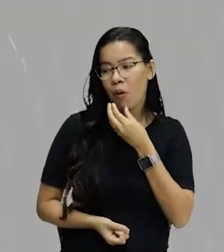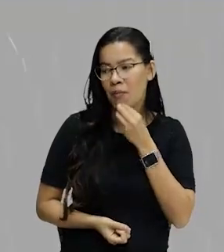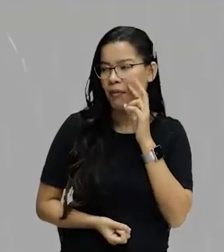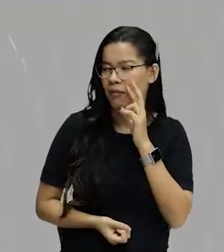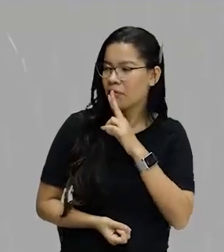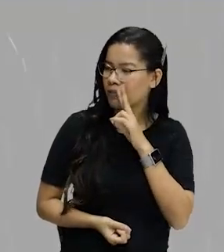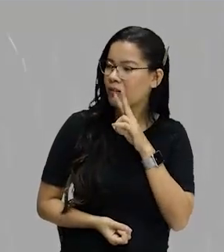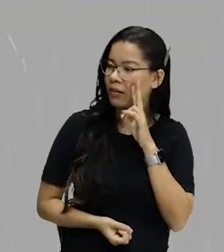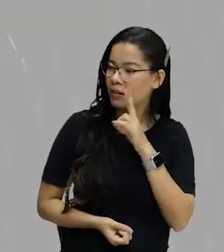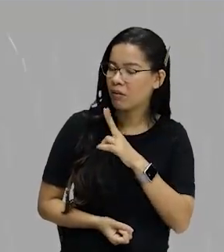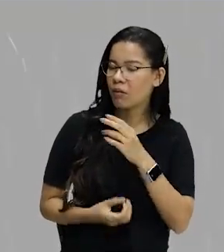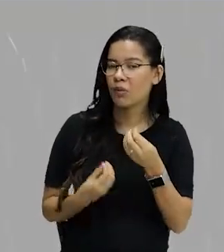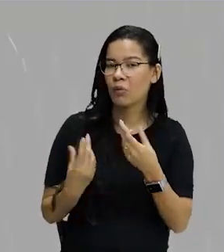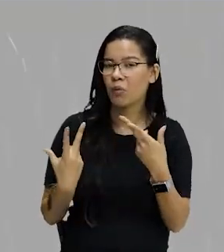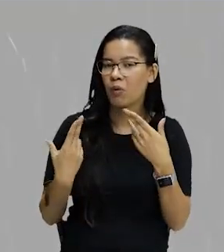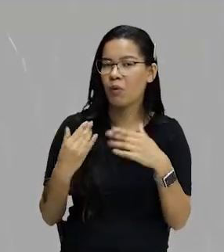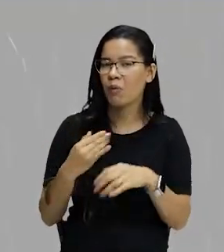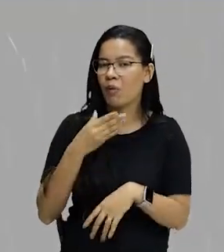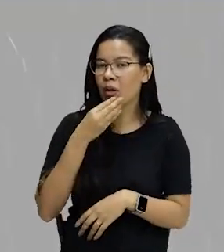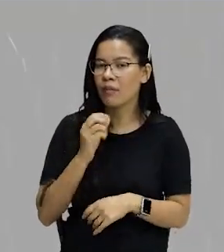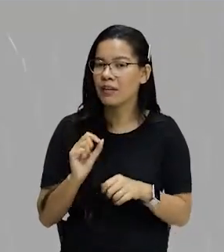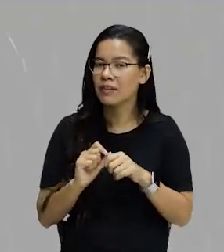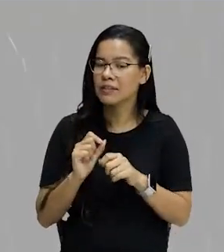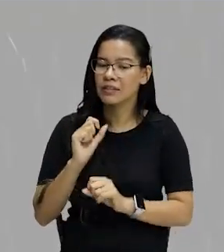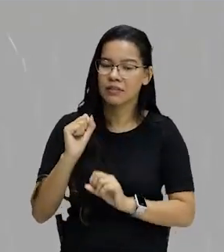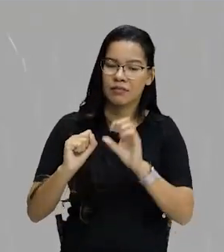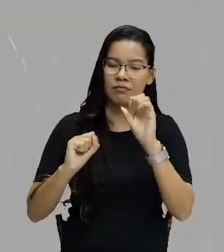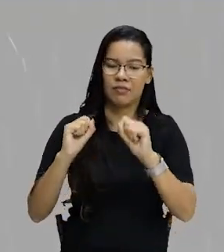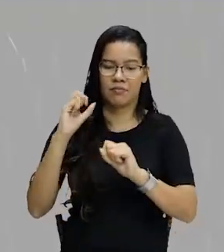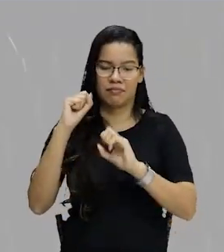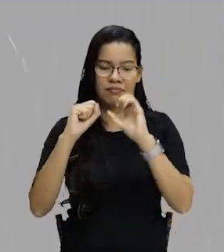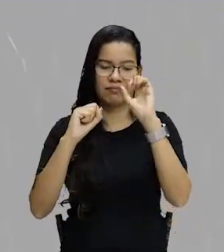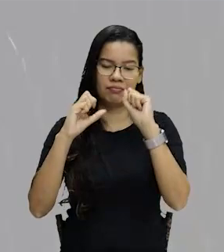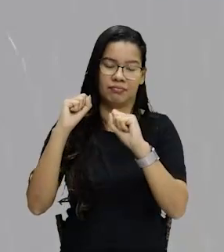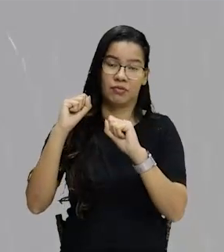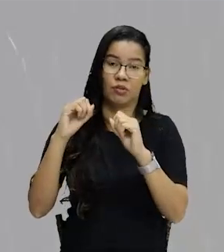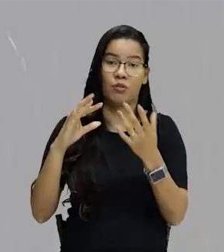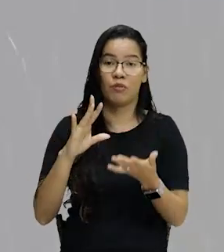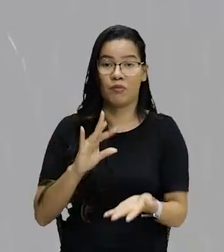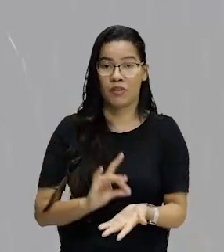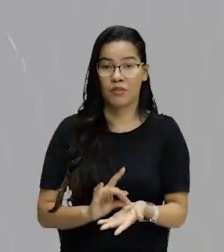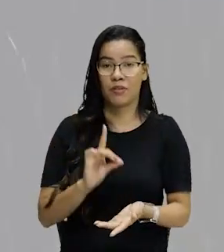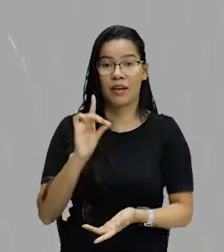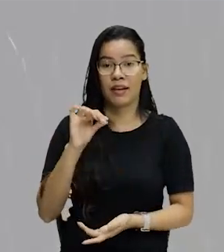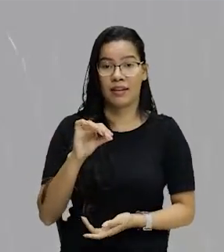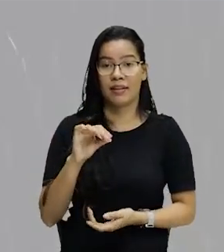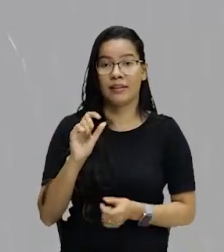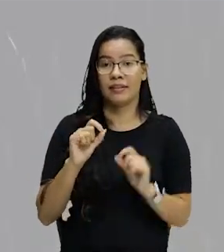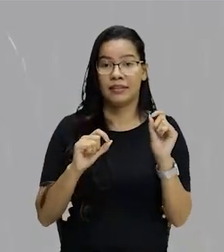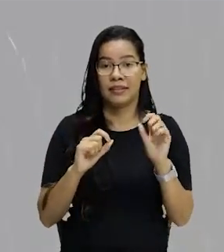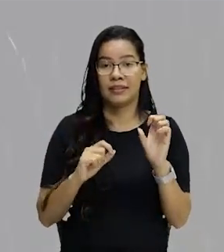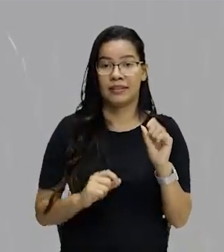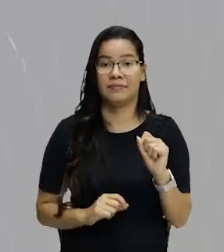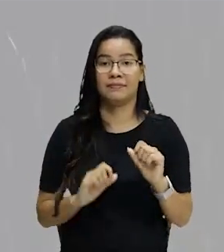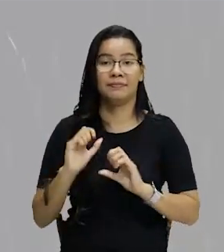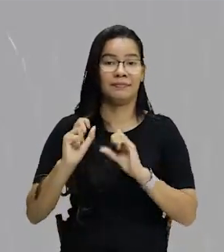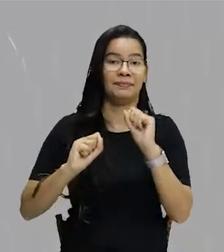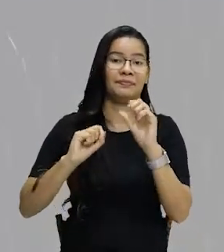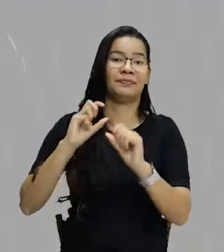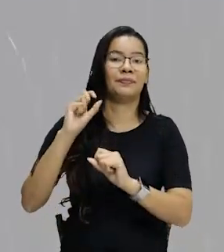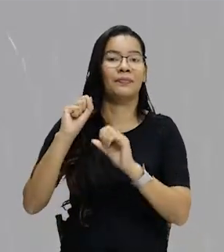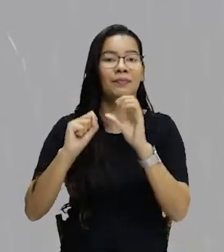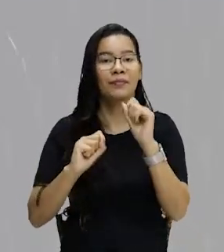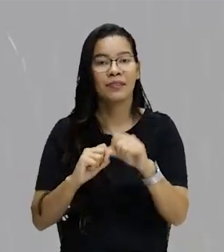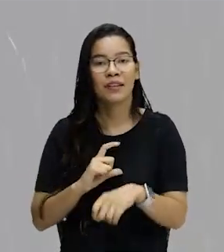como se fosse o homem fazendo algum tipo de escalada. Fato é, a escalada, ela data de